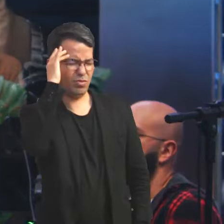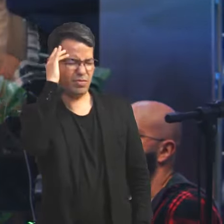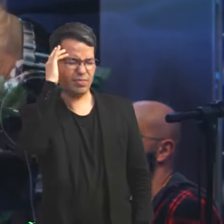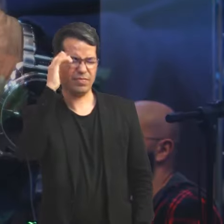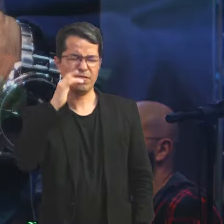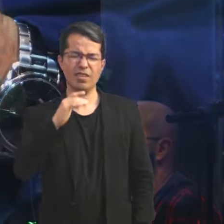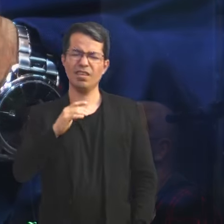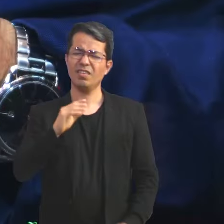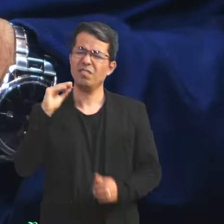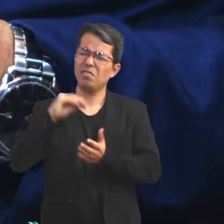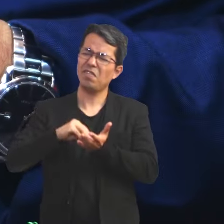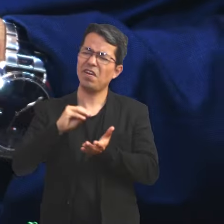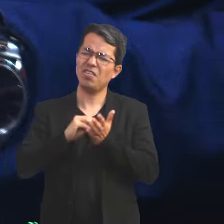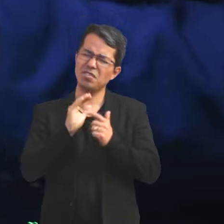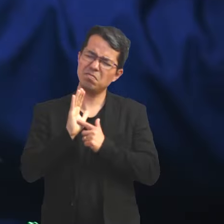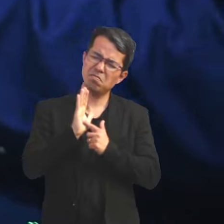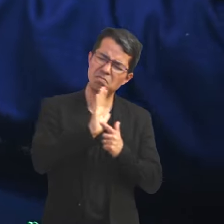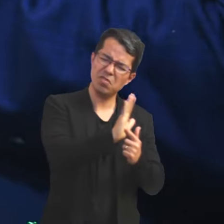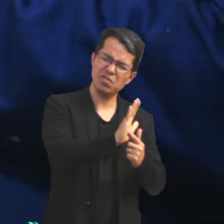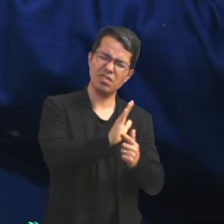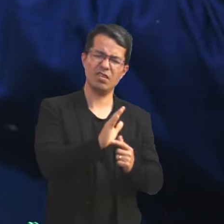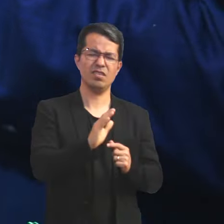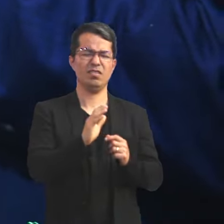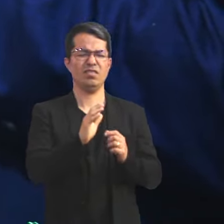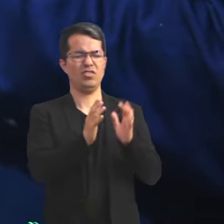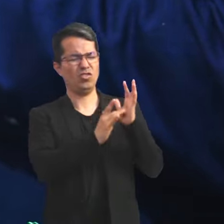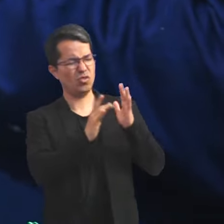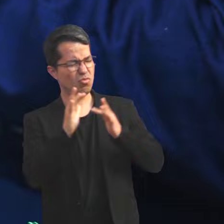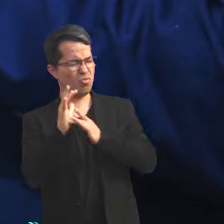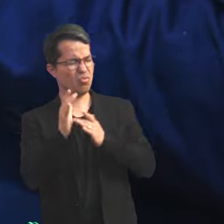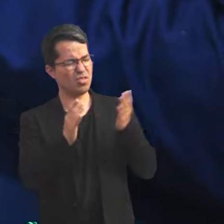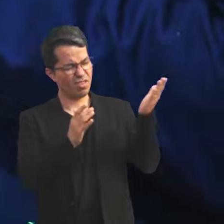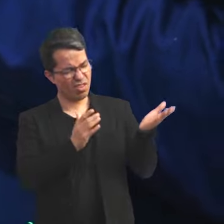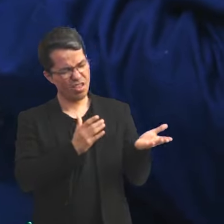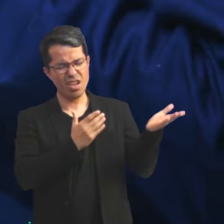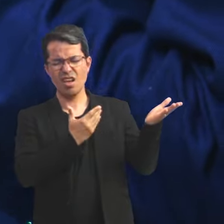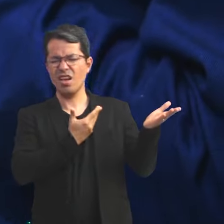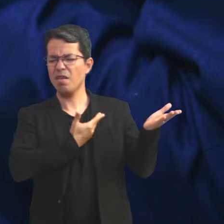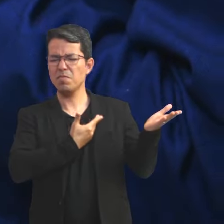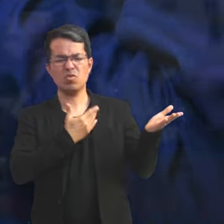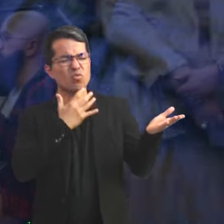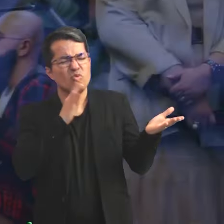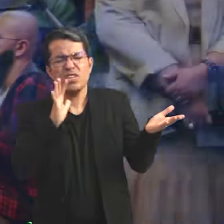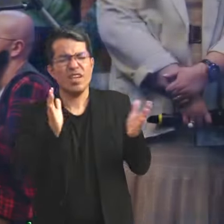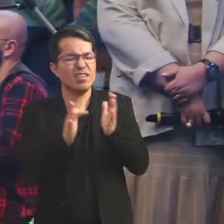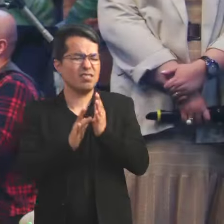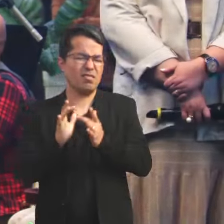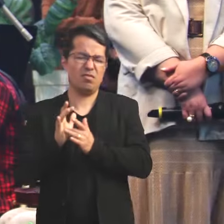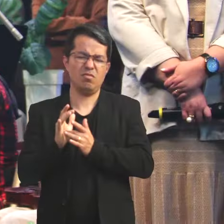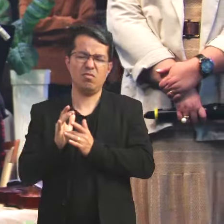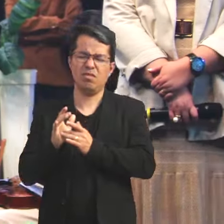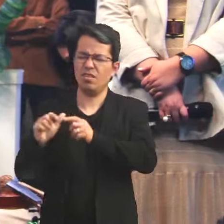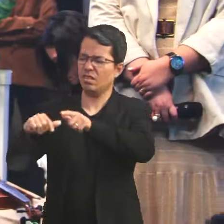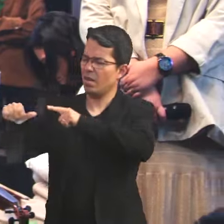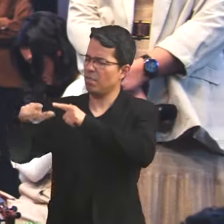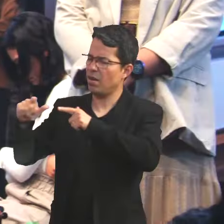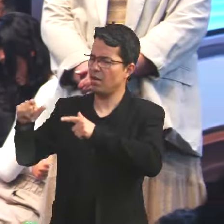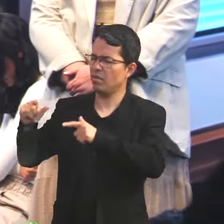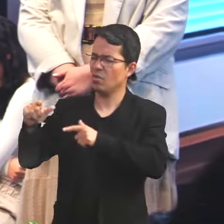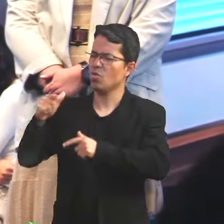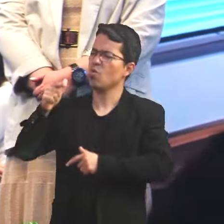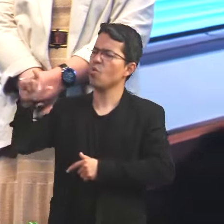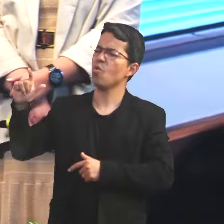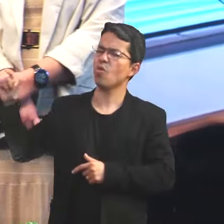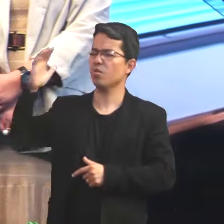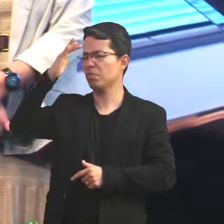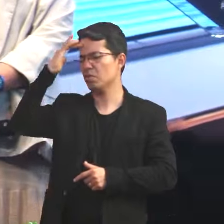não apresentamos o evangelho para elas pai que possamos sim Deus orar com